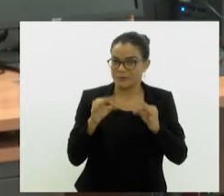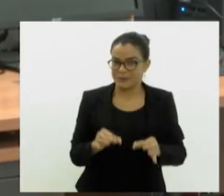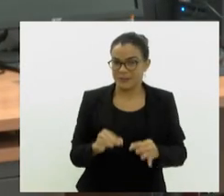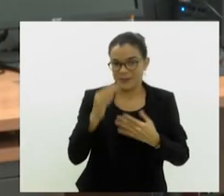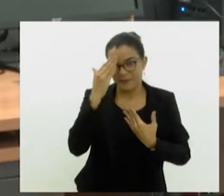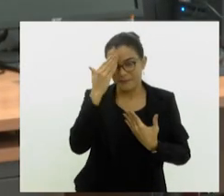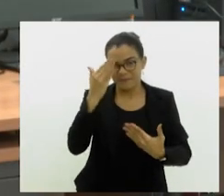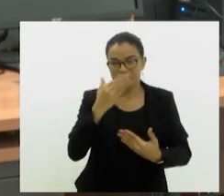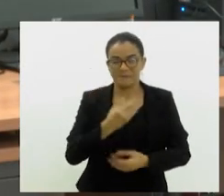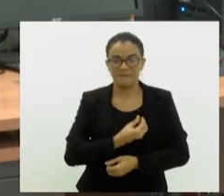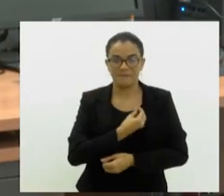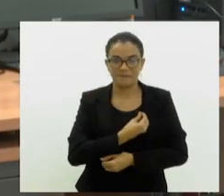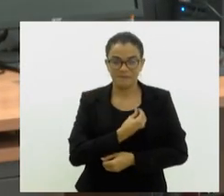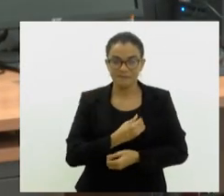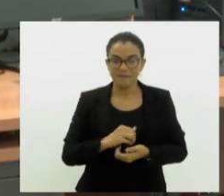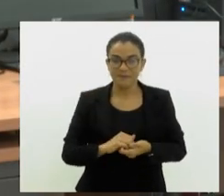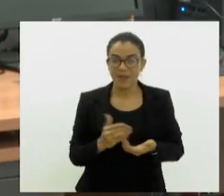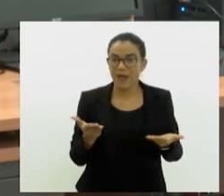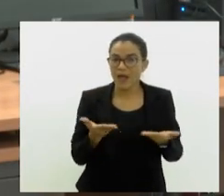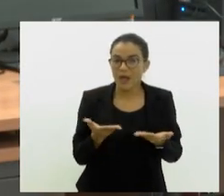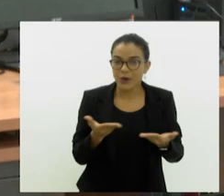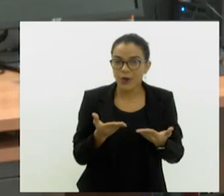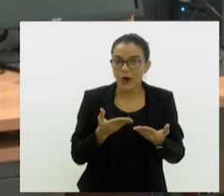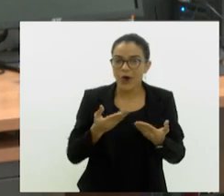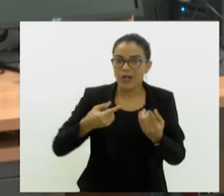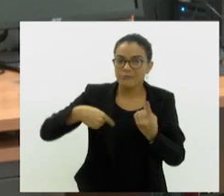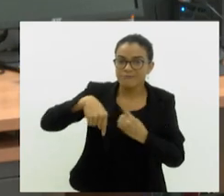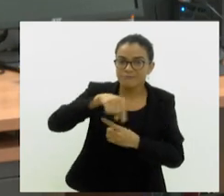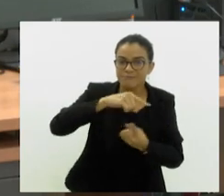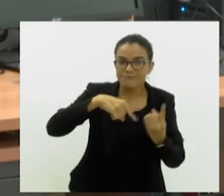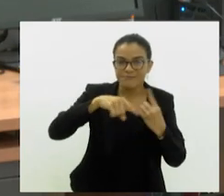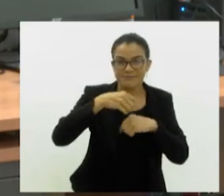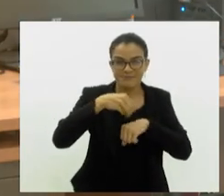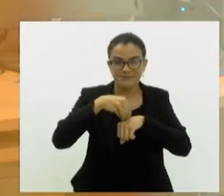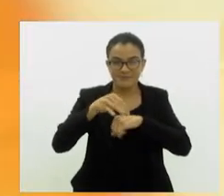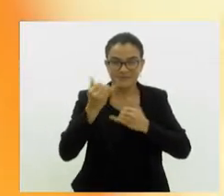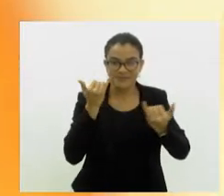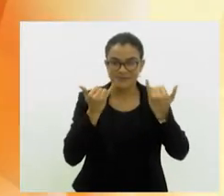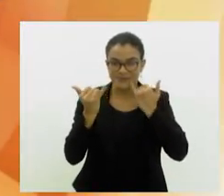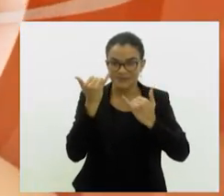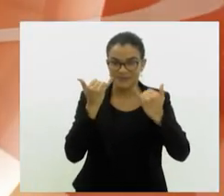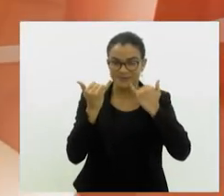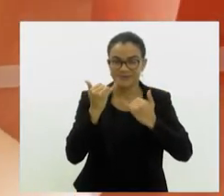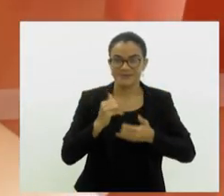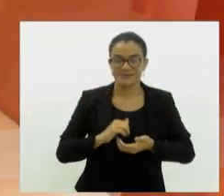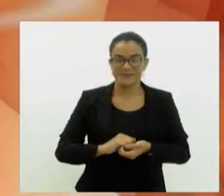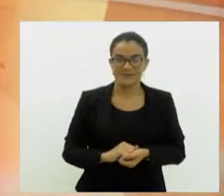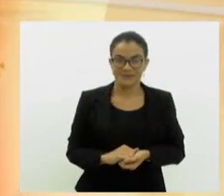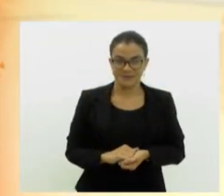obrigada pela sua participação. A gente vai agora para o nosso giro de notícias de hoje.